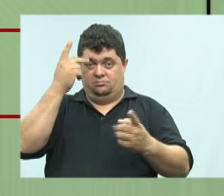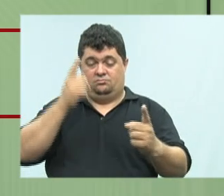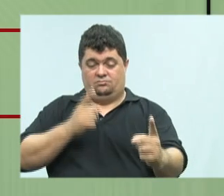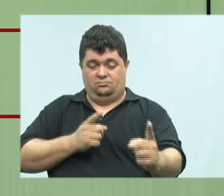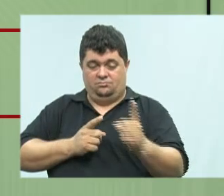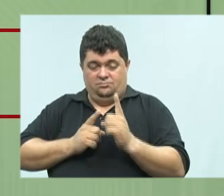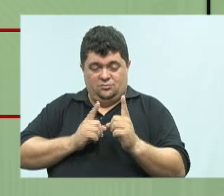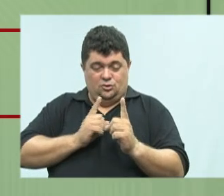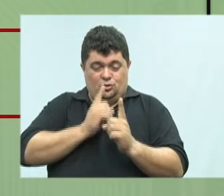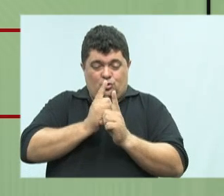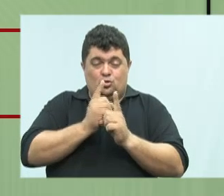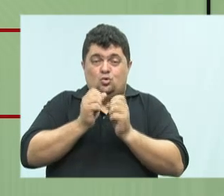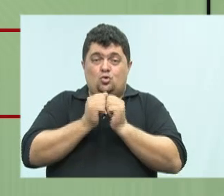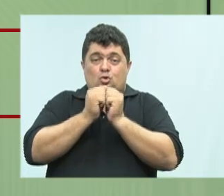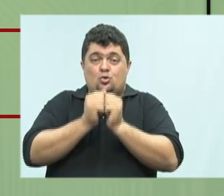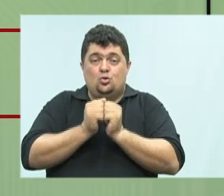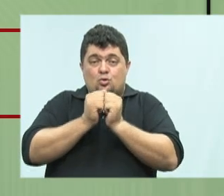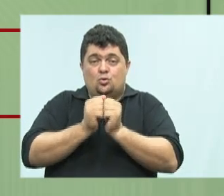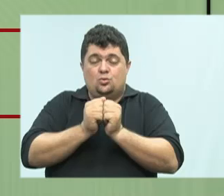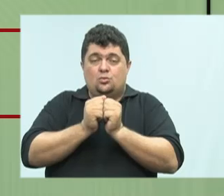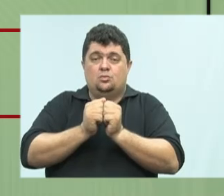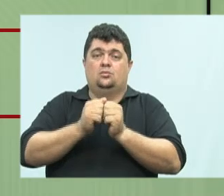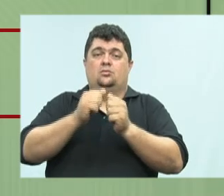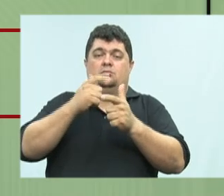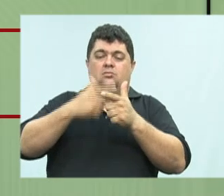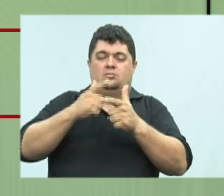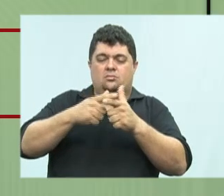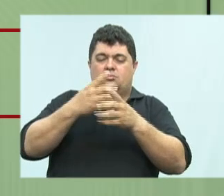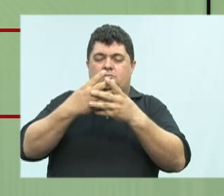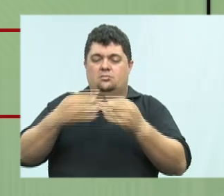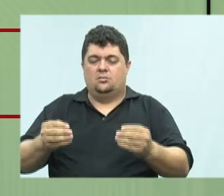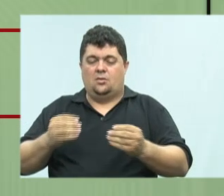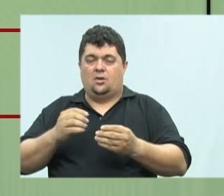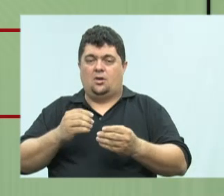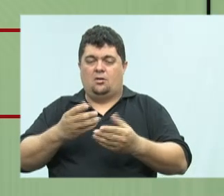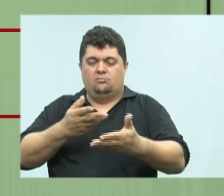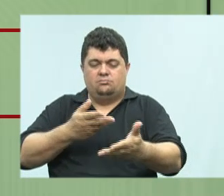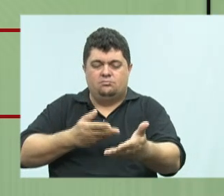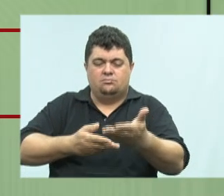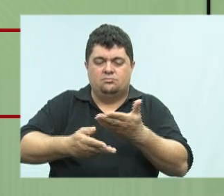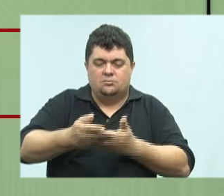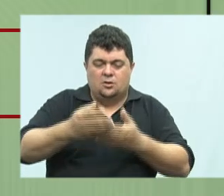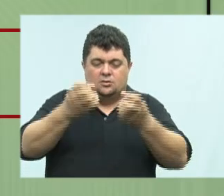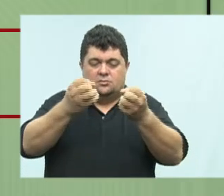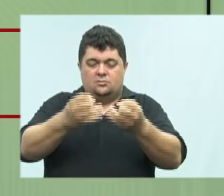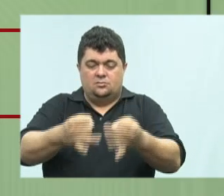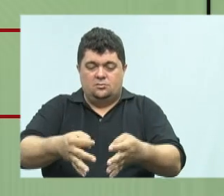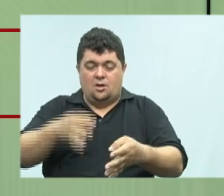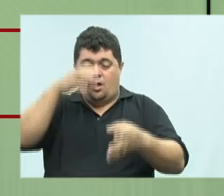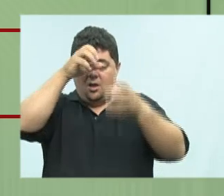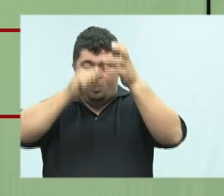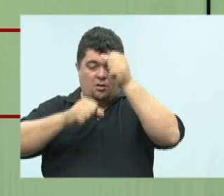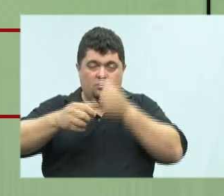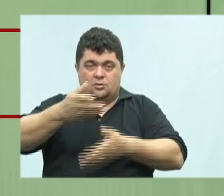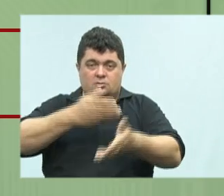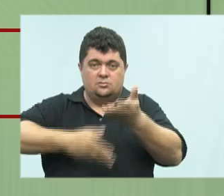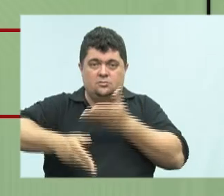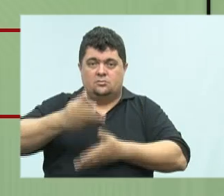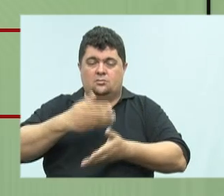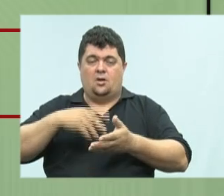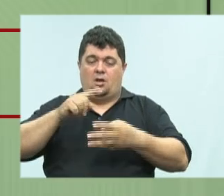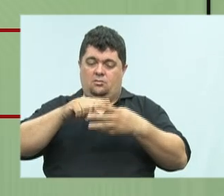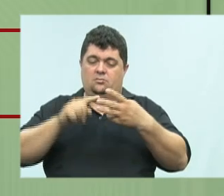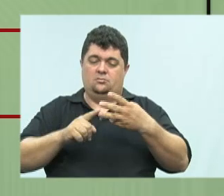sujeitos nessa resolução do problema. Então, por isso que nós destacamos aqui para você